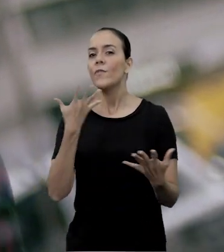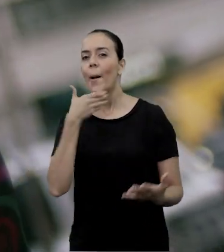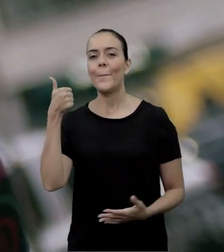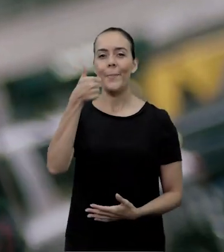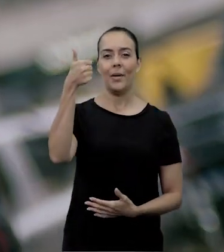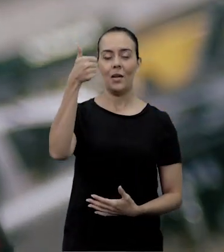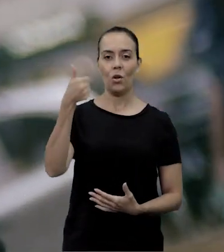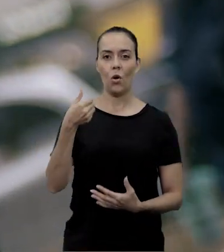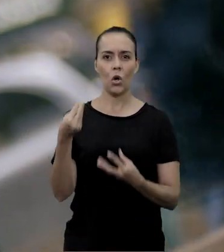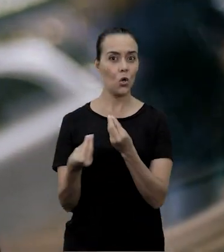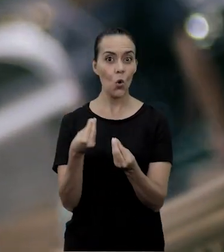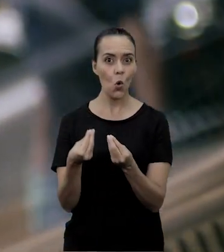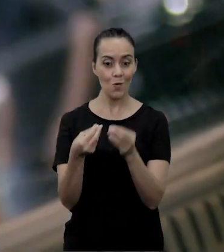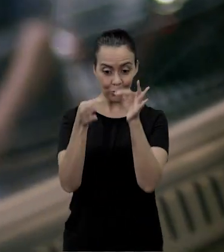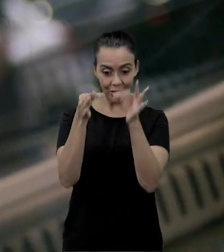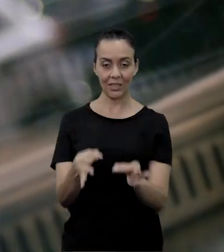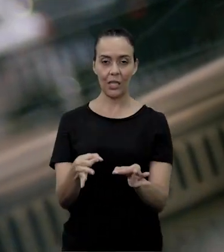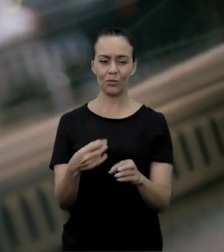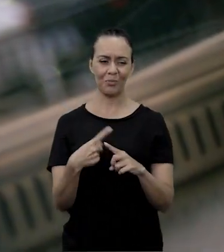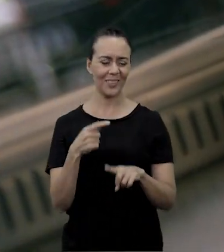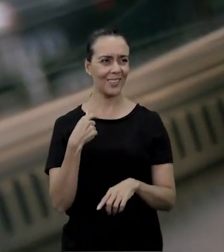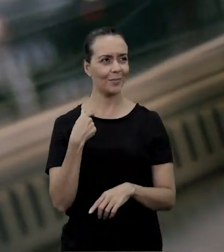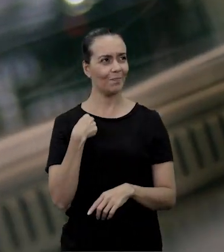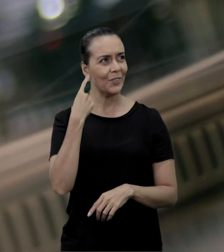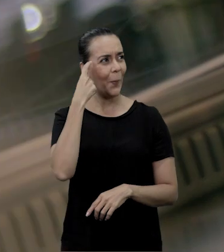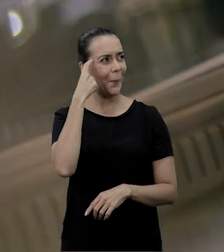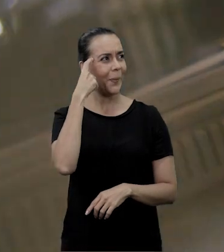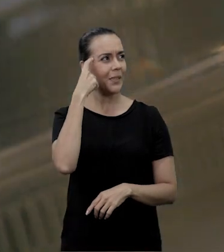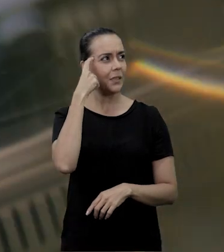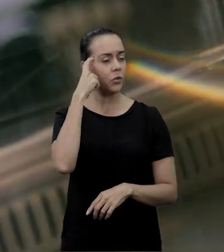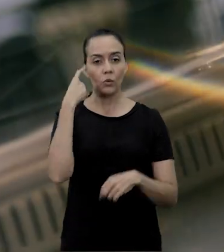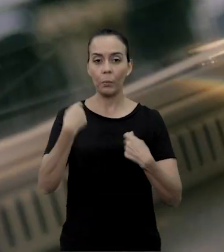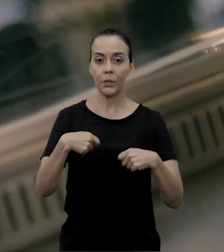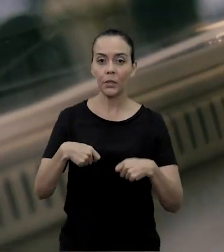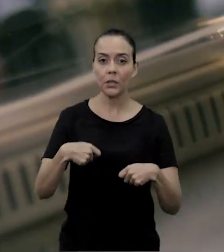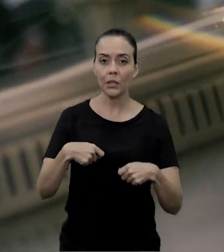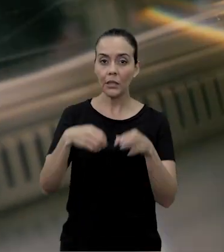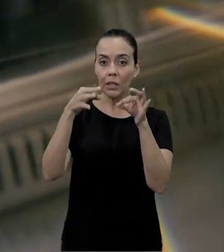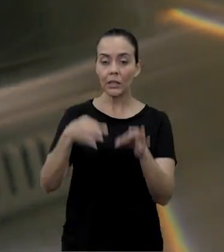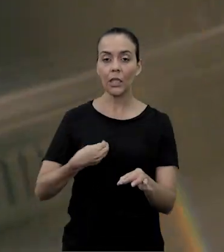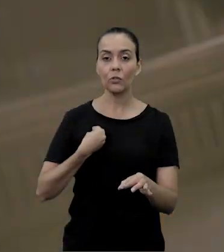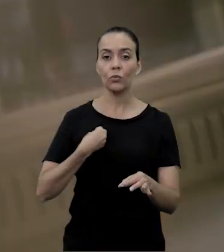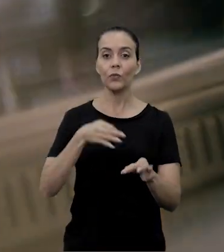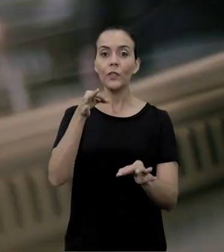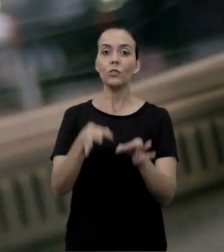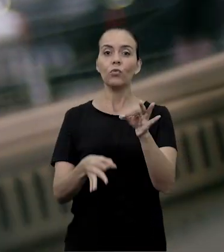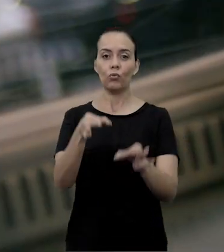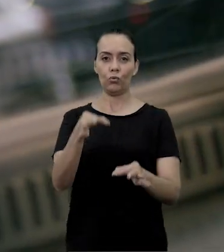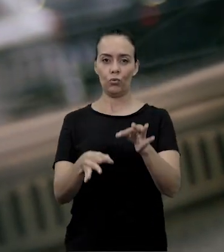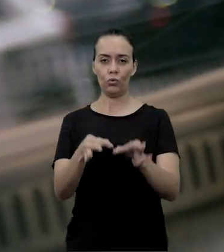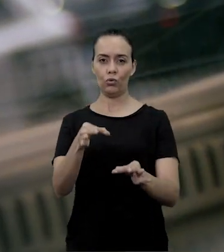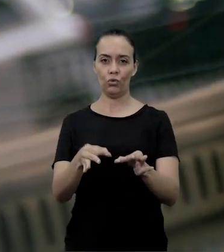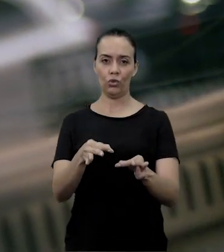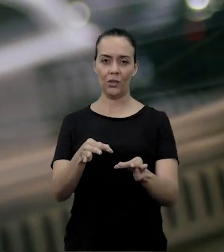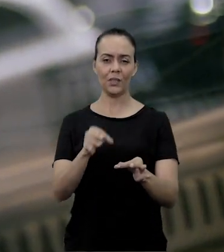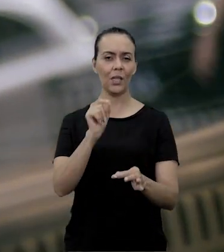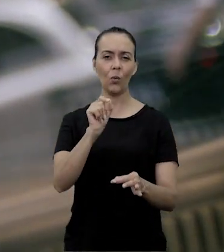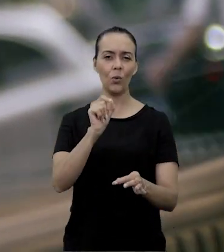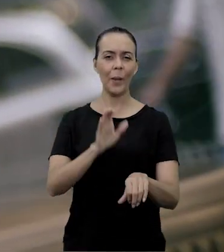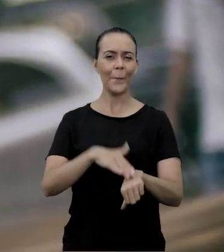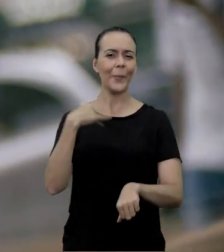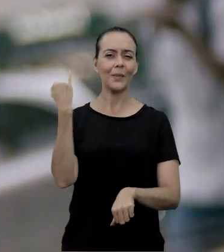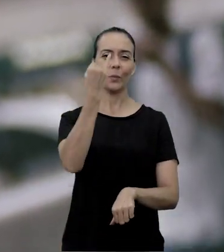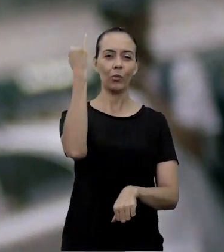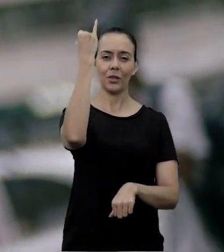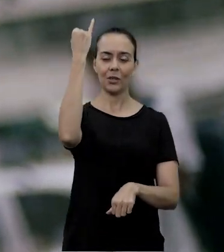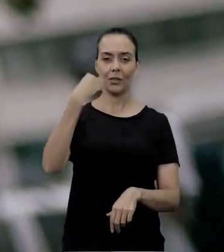viver, para mim parece completamente incapaz de fazer justiça a essa coisa mais importante